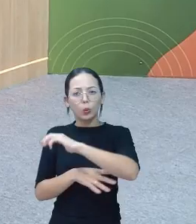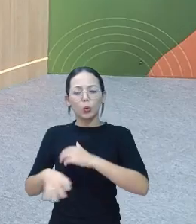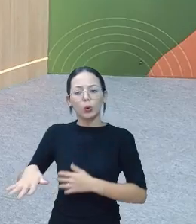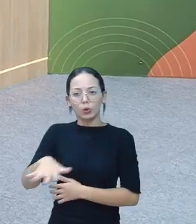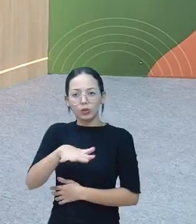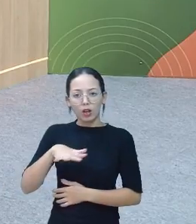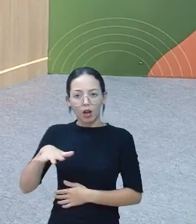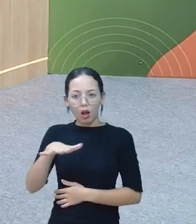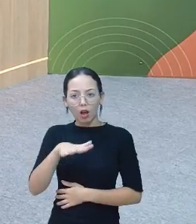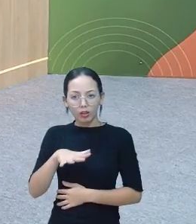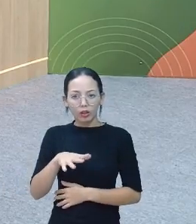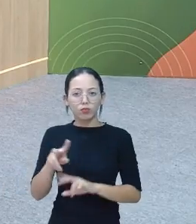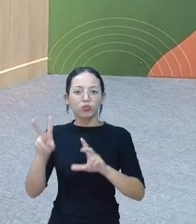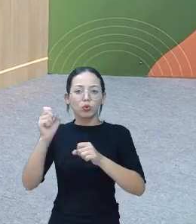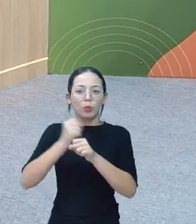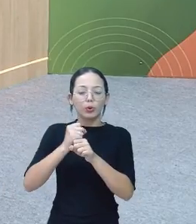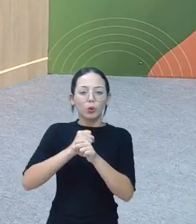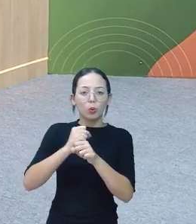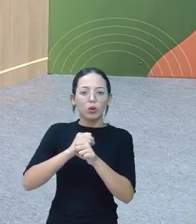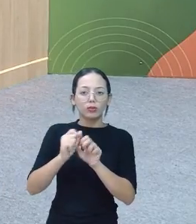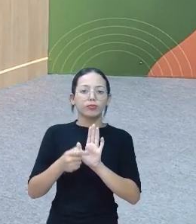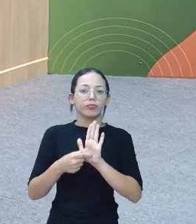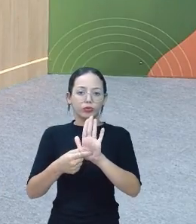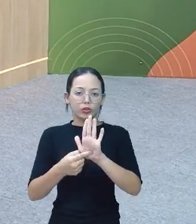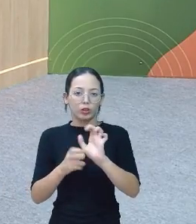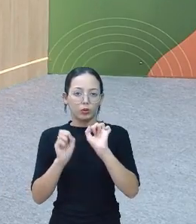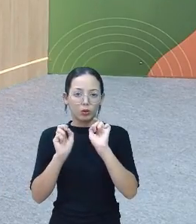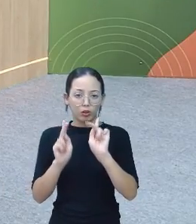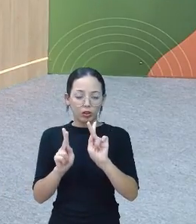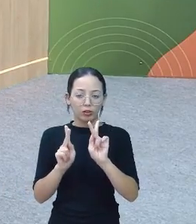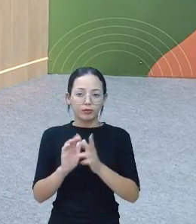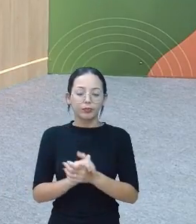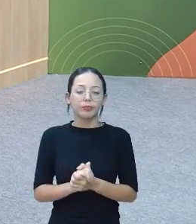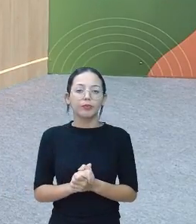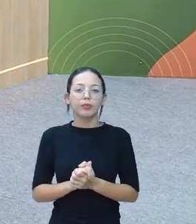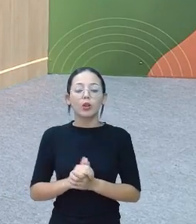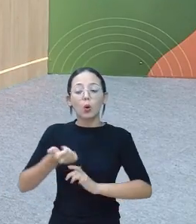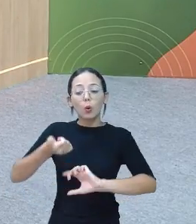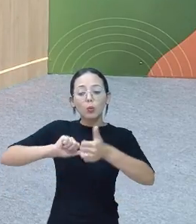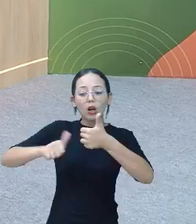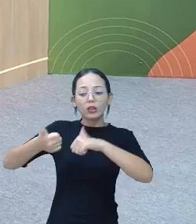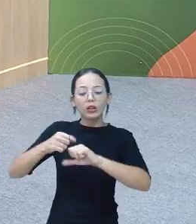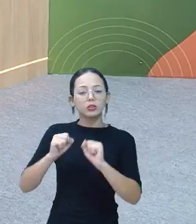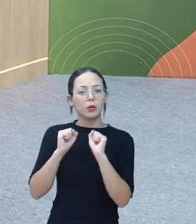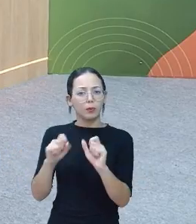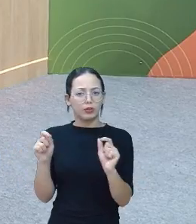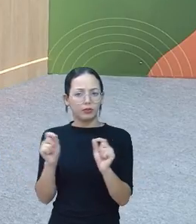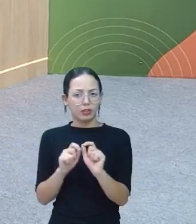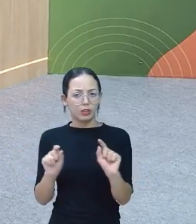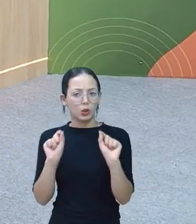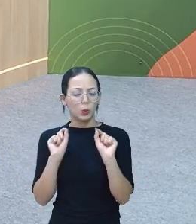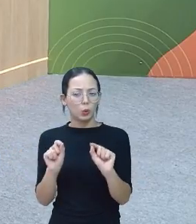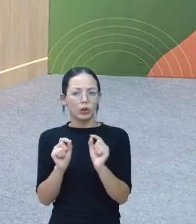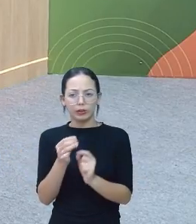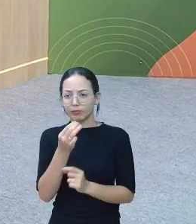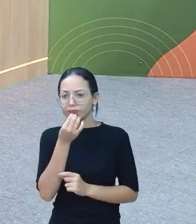relação ao ano que está sendo indicado. Uma análise preliminar que você pode fazer também